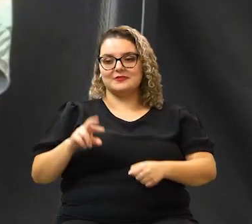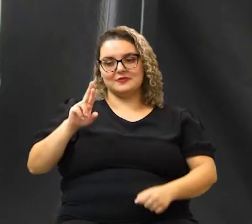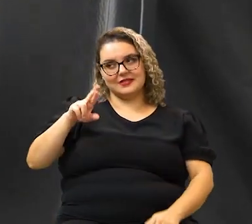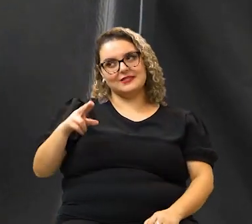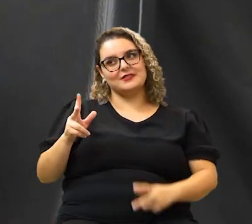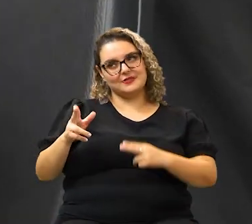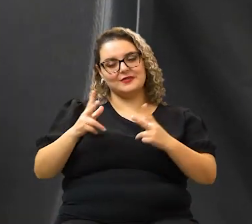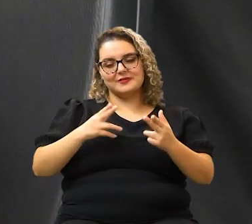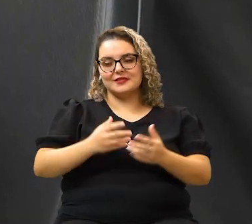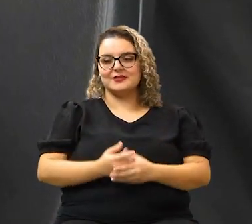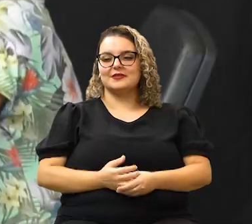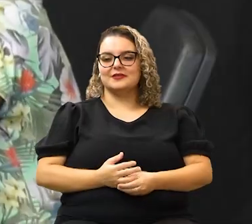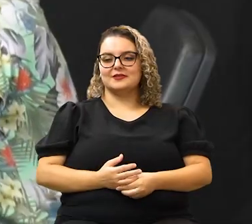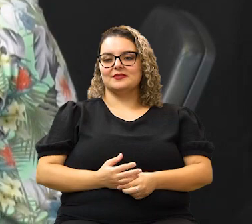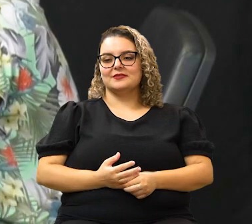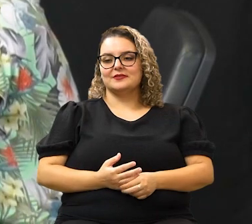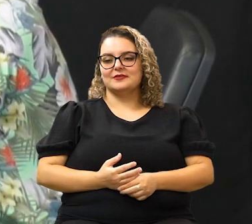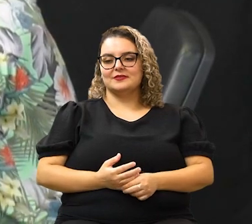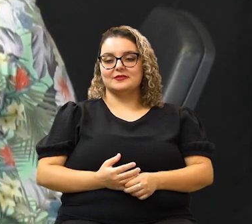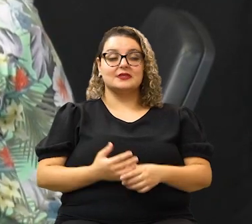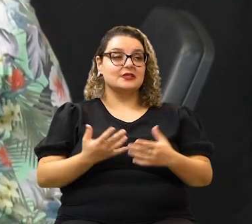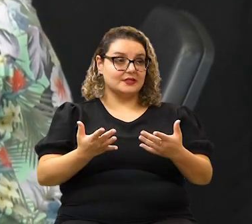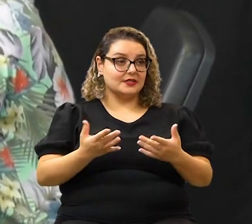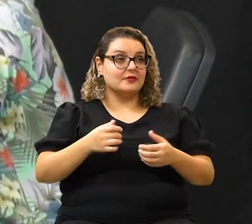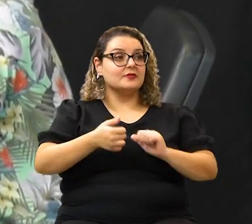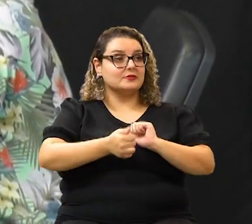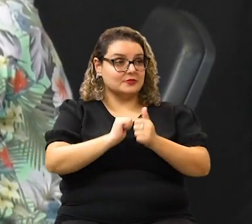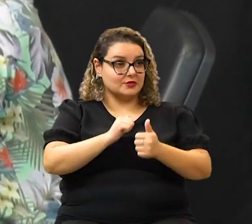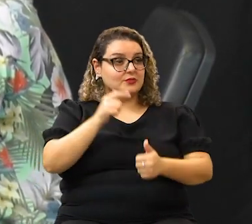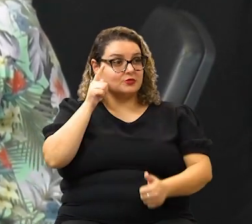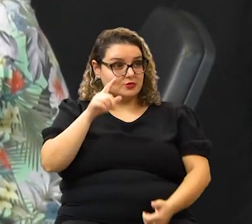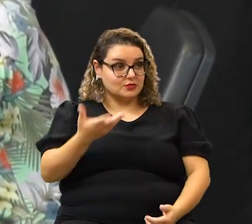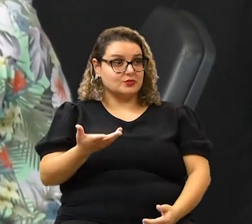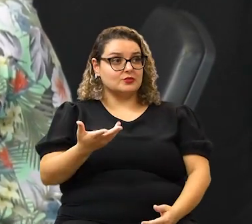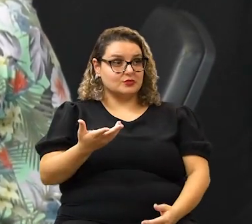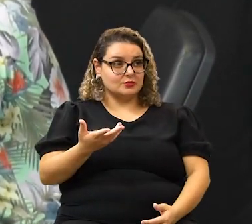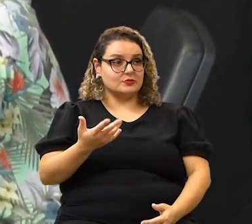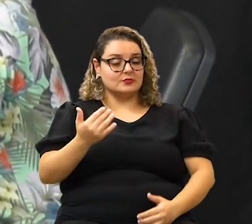E aí foi no esporte que você conseguiu esse reequilíbrio, digamos assim.